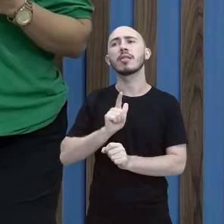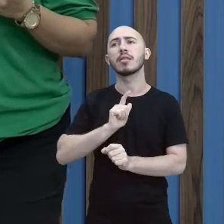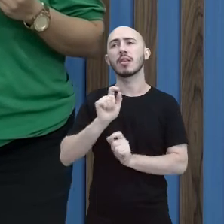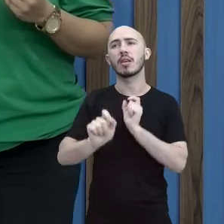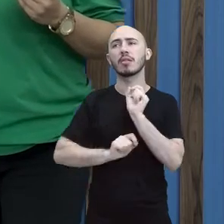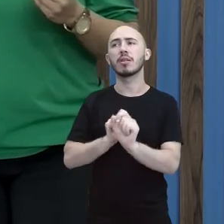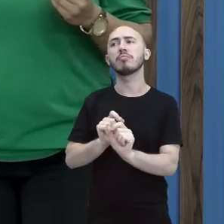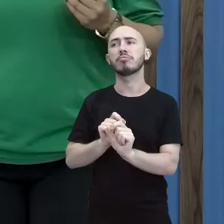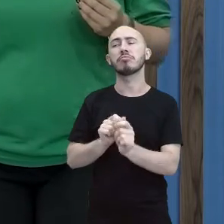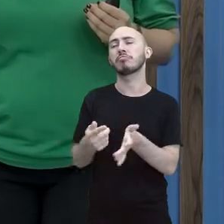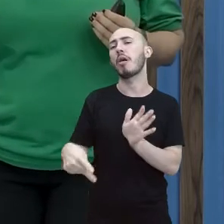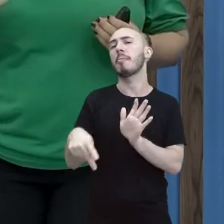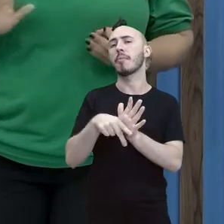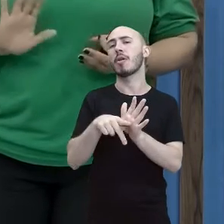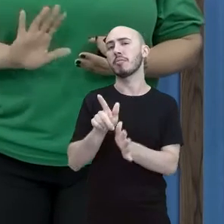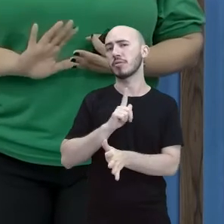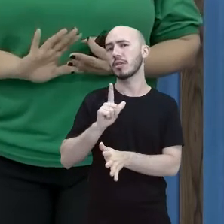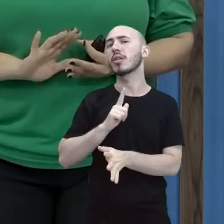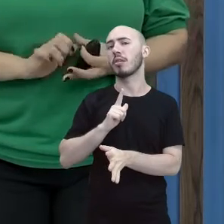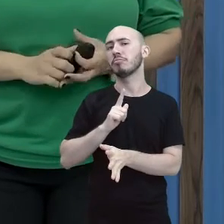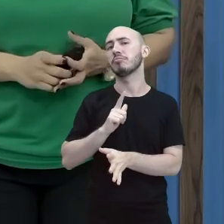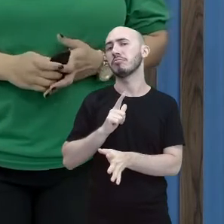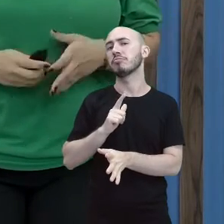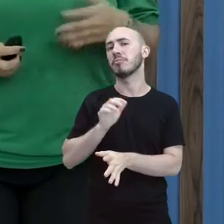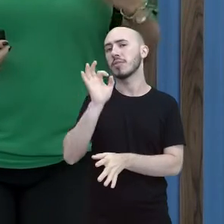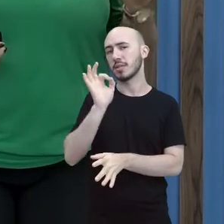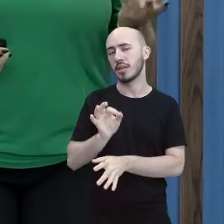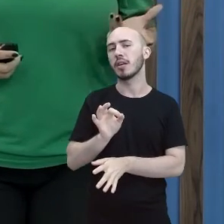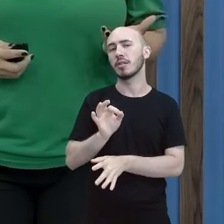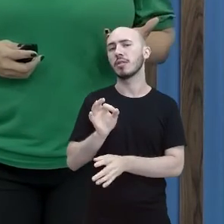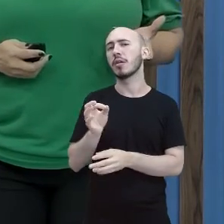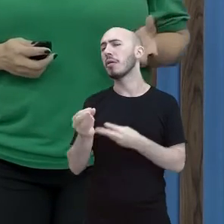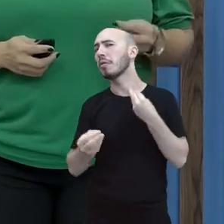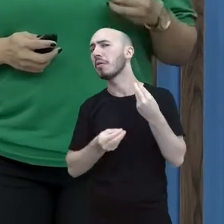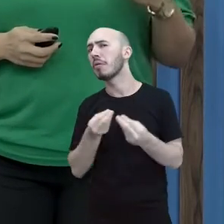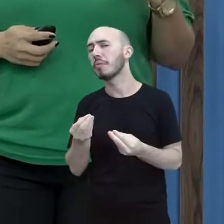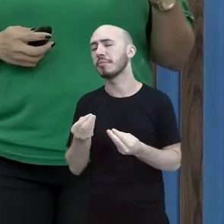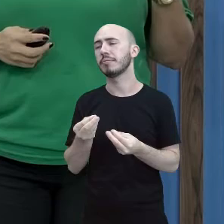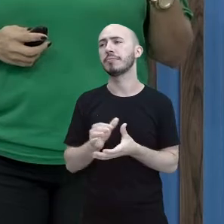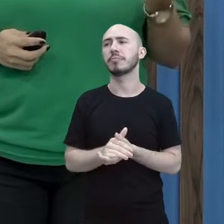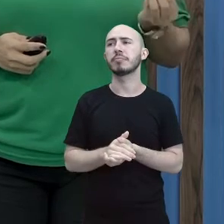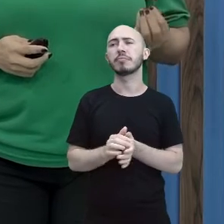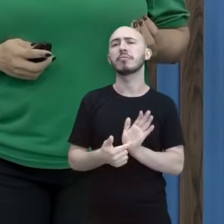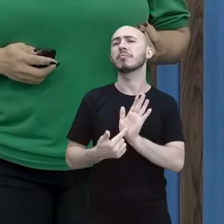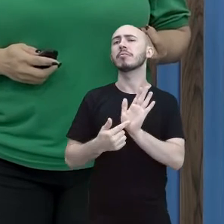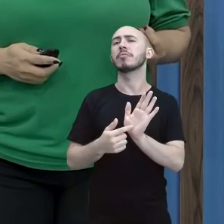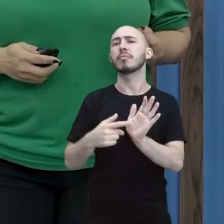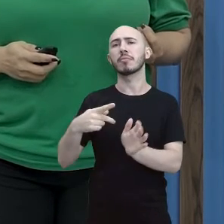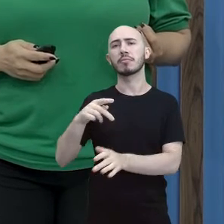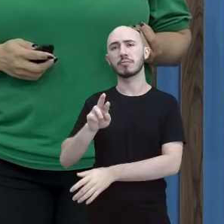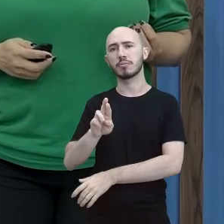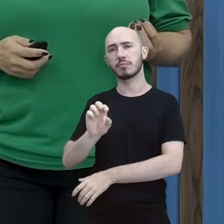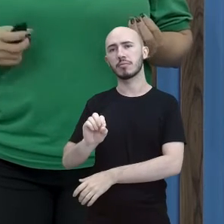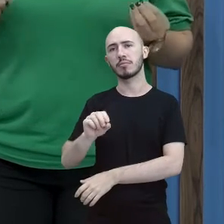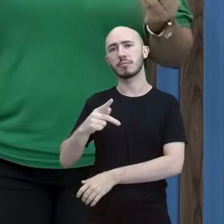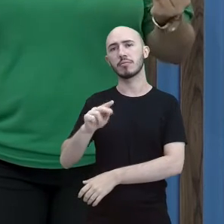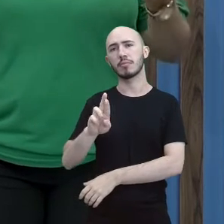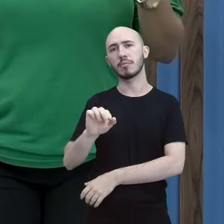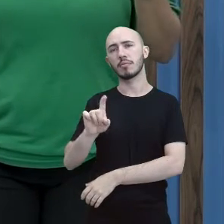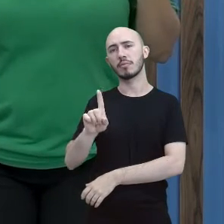apresentavam propriedades bem definidas. Como assim, né? Apresentavam propriedades bem